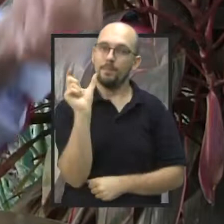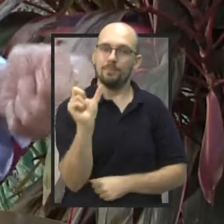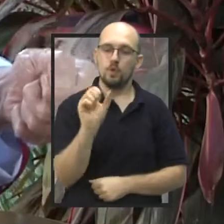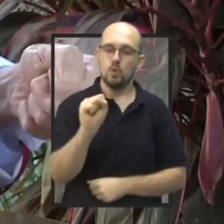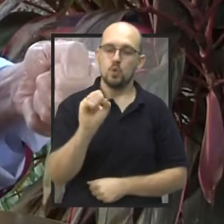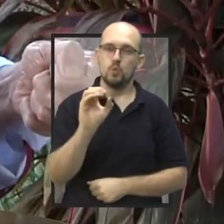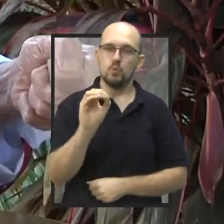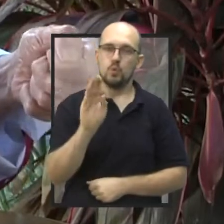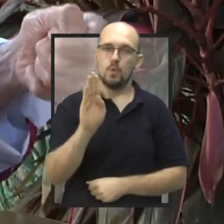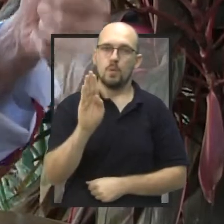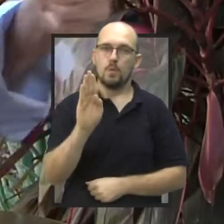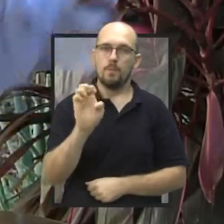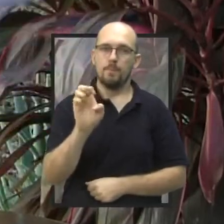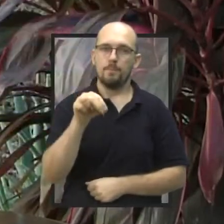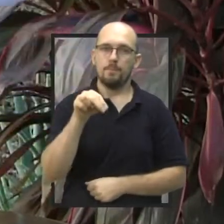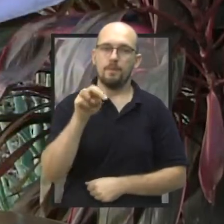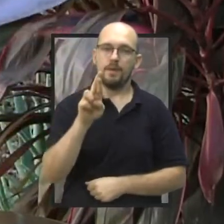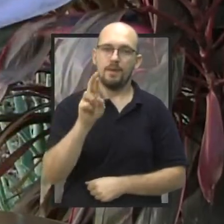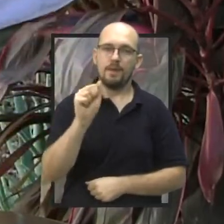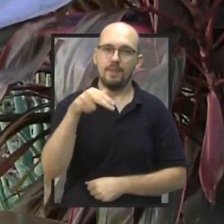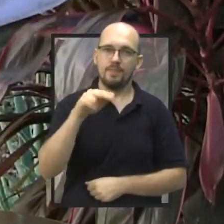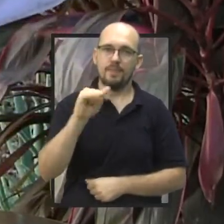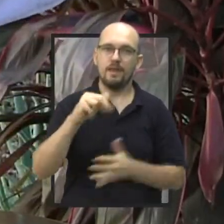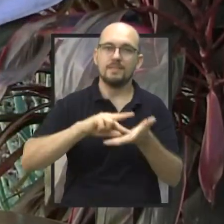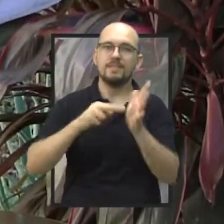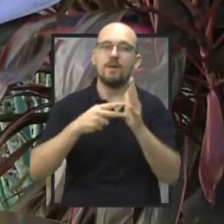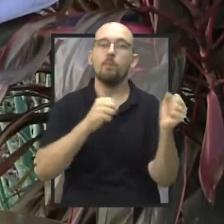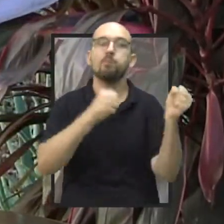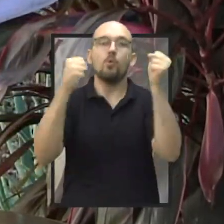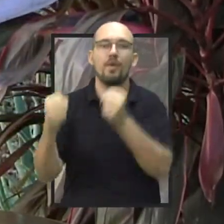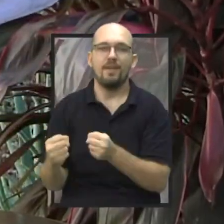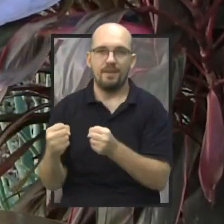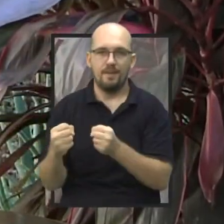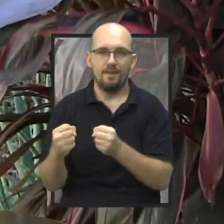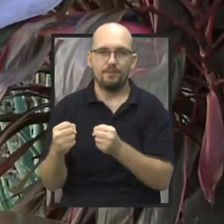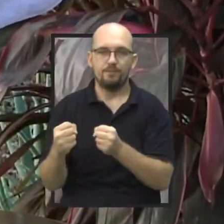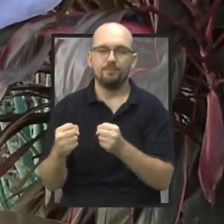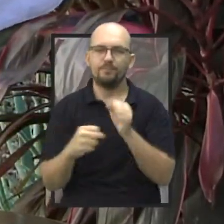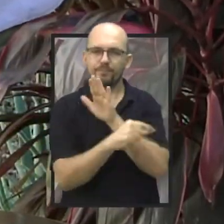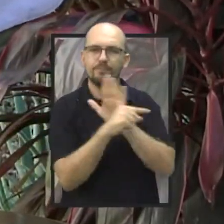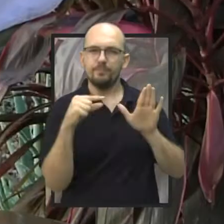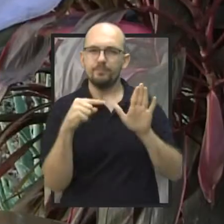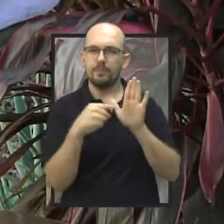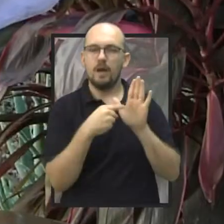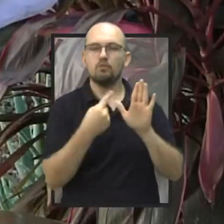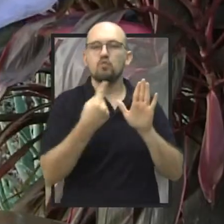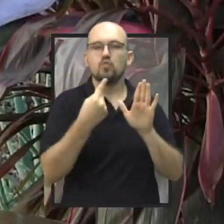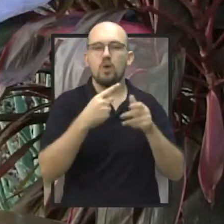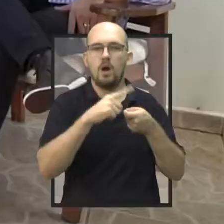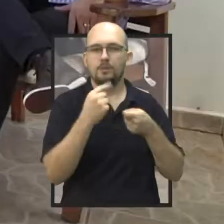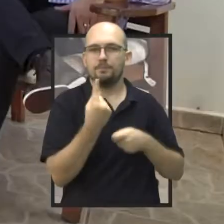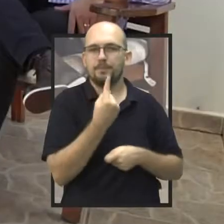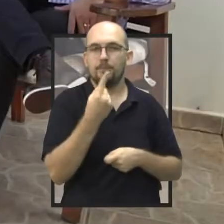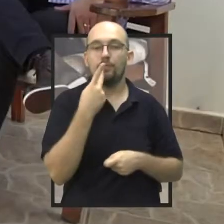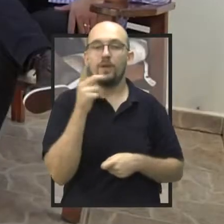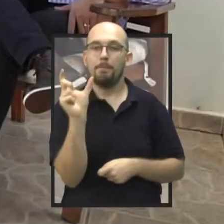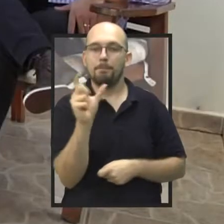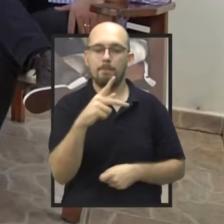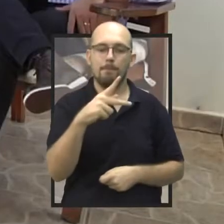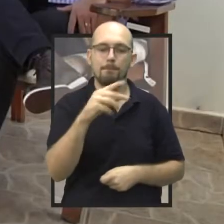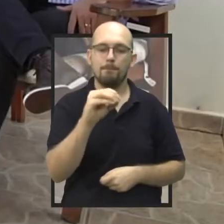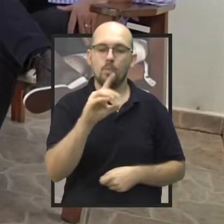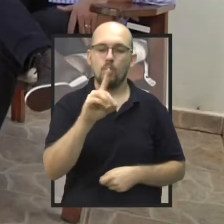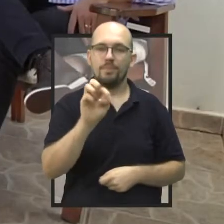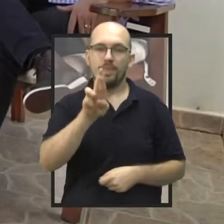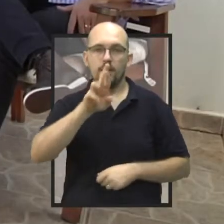é o poder. E que está lá no artigo, aliás, no parágrafo único do artigo 1º, todo poder emana